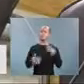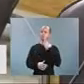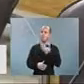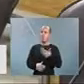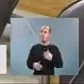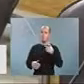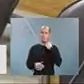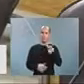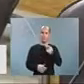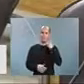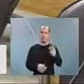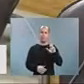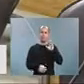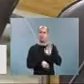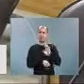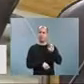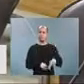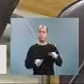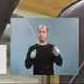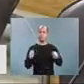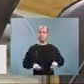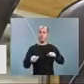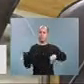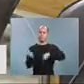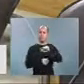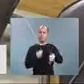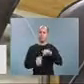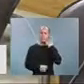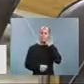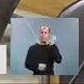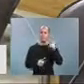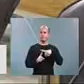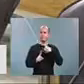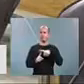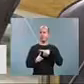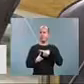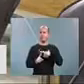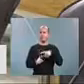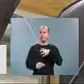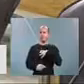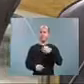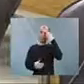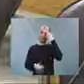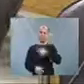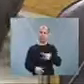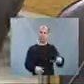e dizer de que o Rio Grande do Norte precisa mudar, precisa resolver esse tipo que aí está. Muito obrigado, senhor presidente.